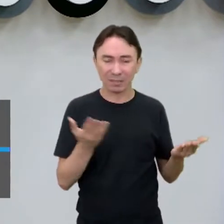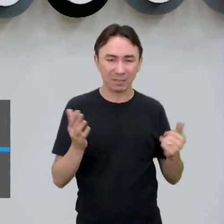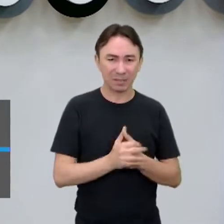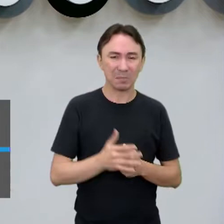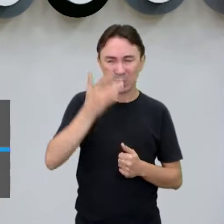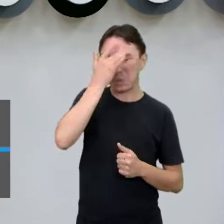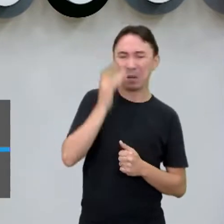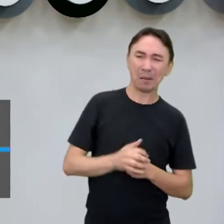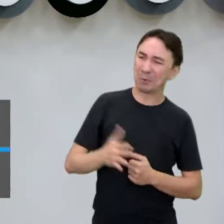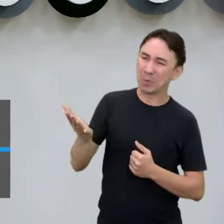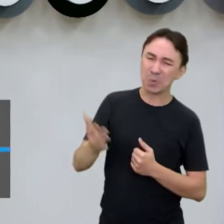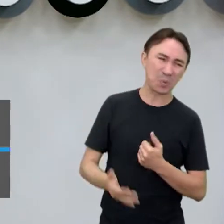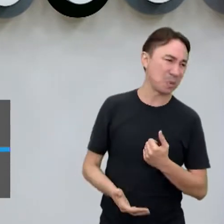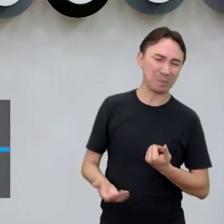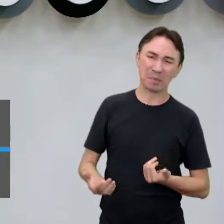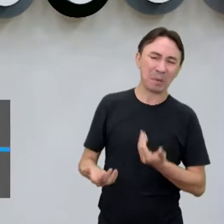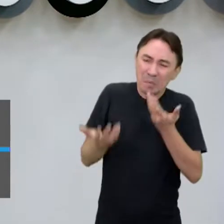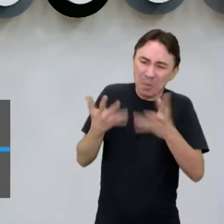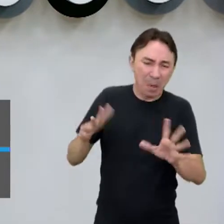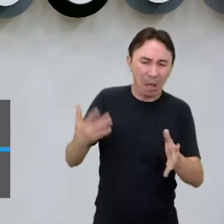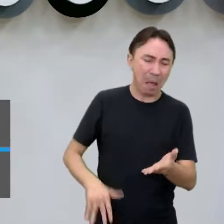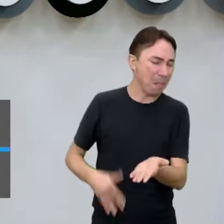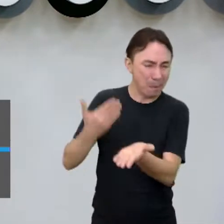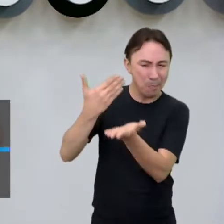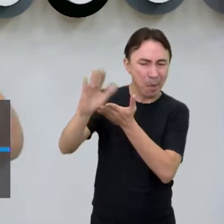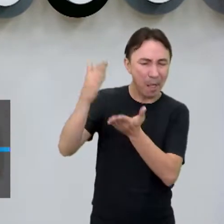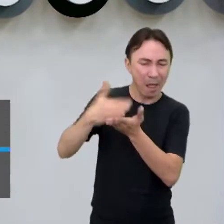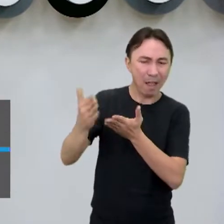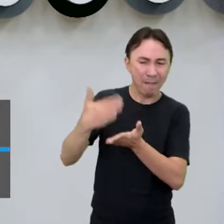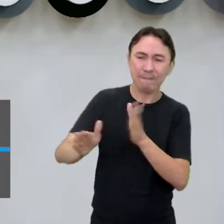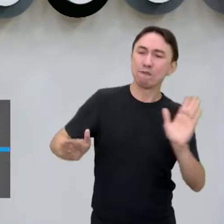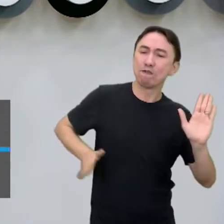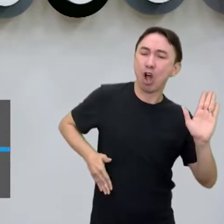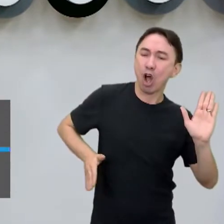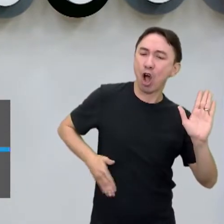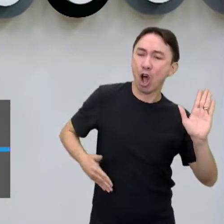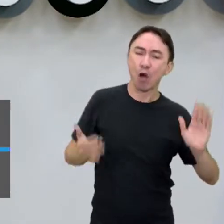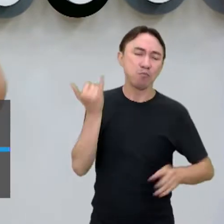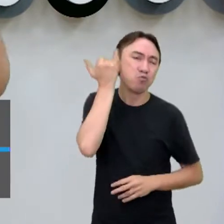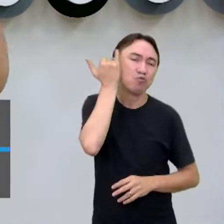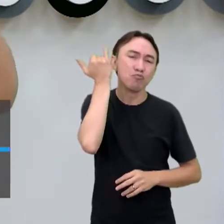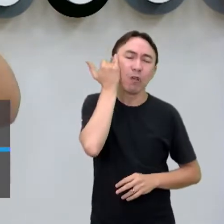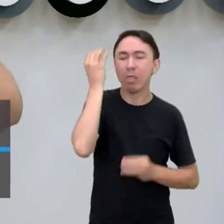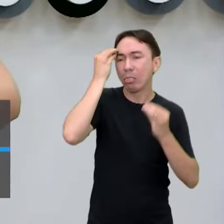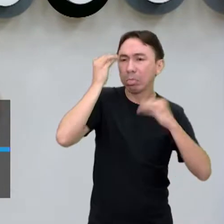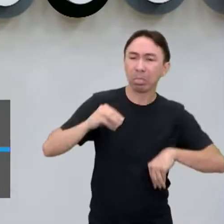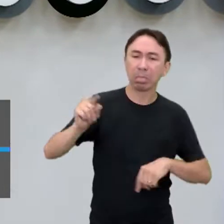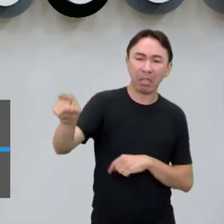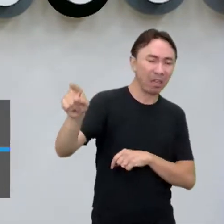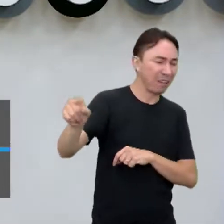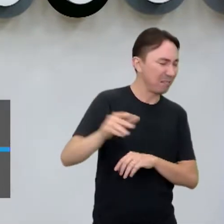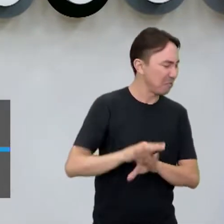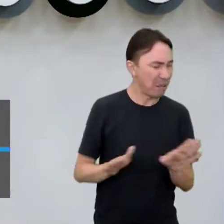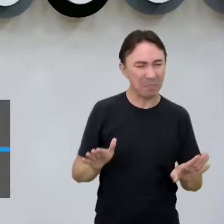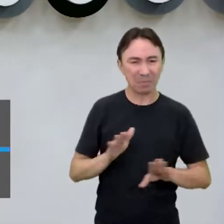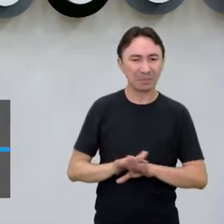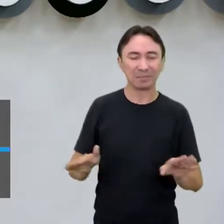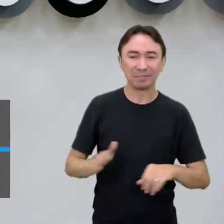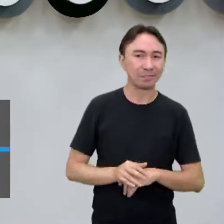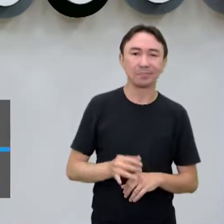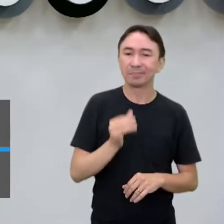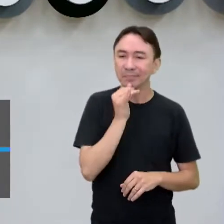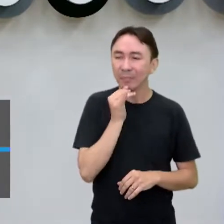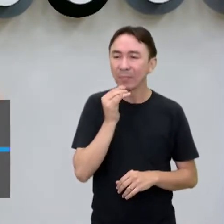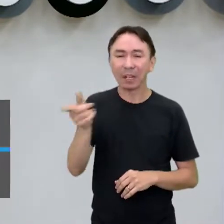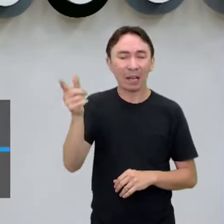eles aqui, eles são vagabundos, eles são preguiçosos, eles são, sei lá, enfim, o Islã